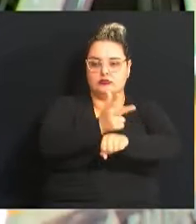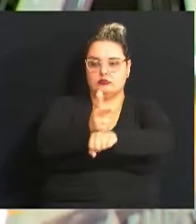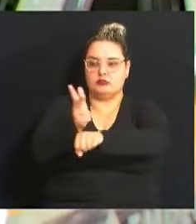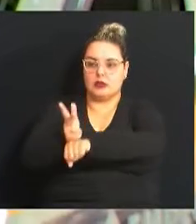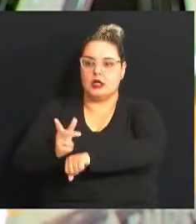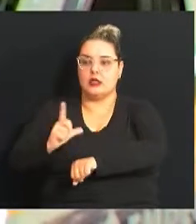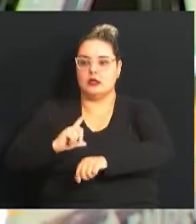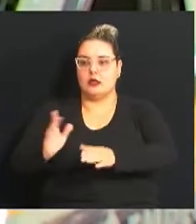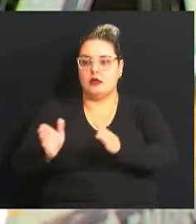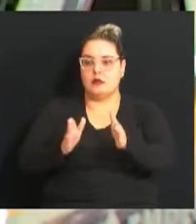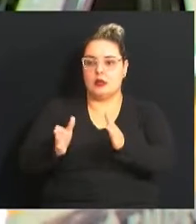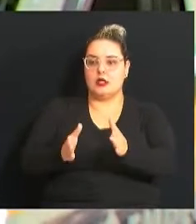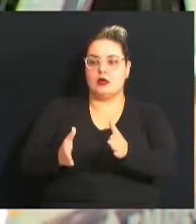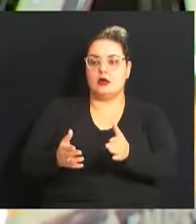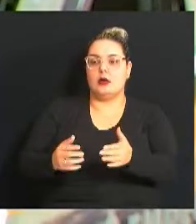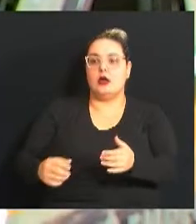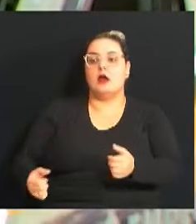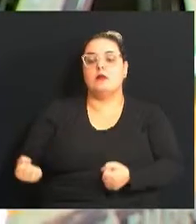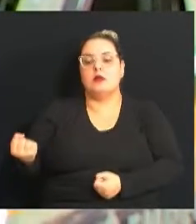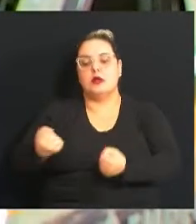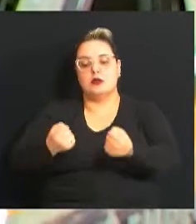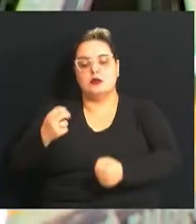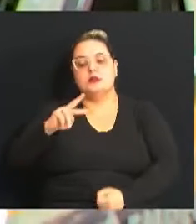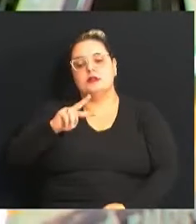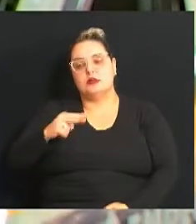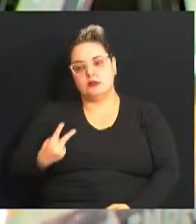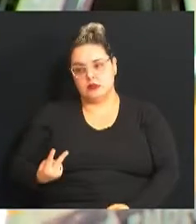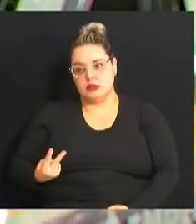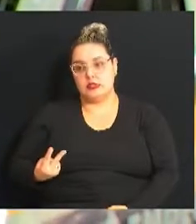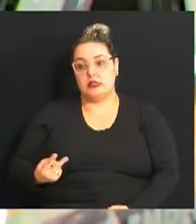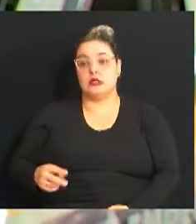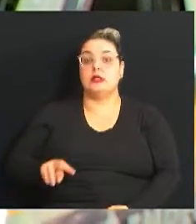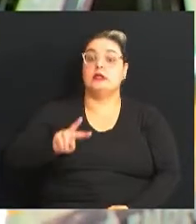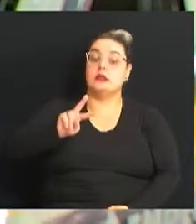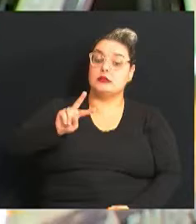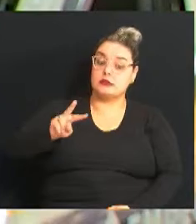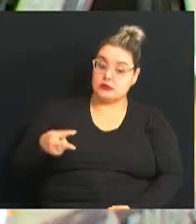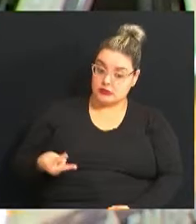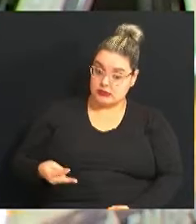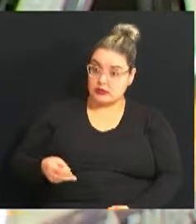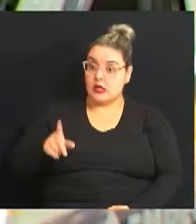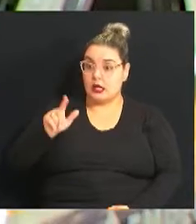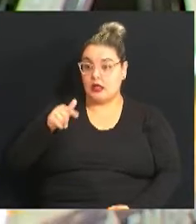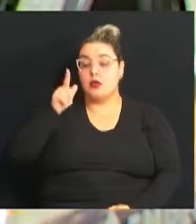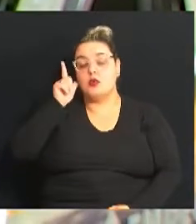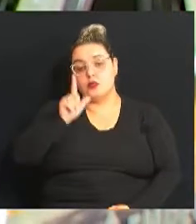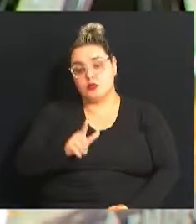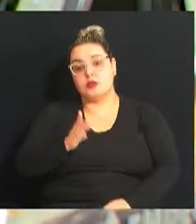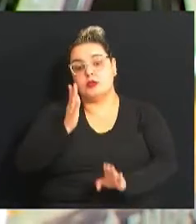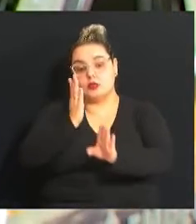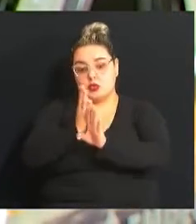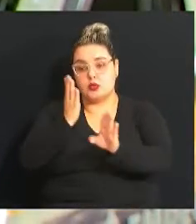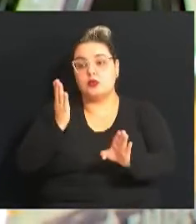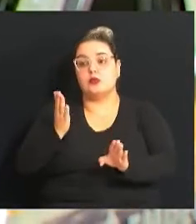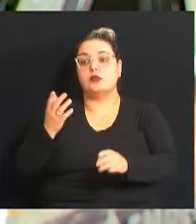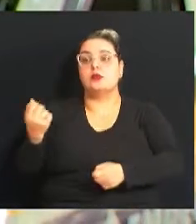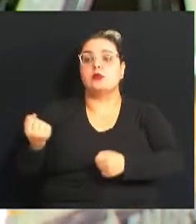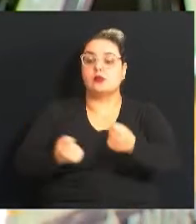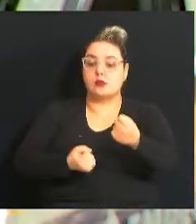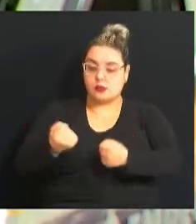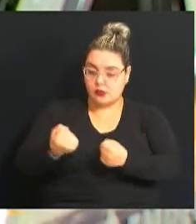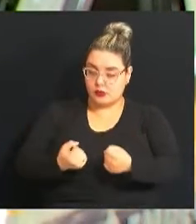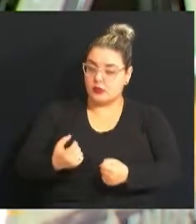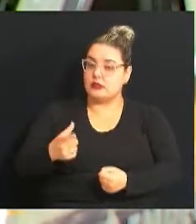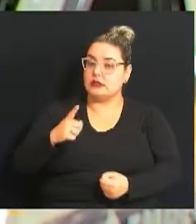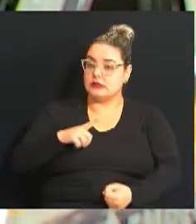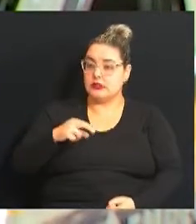esse veículo ele passa pela segunda vez, e nessa segunda passagem é que ele consegue identificar os veículos que estão ou não com os